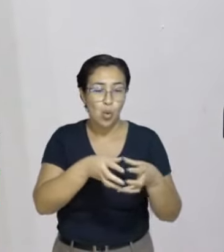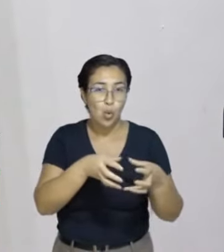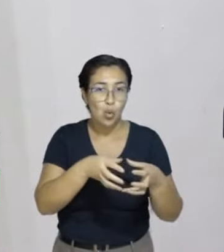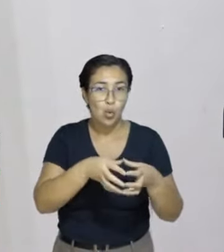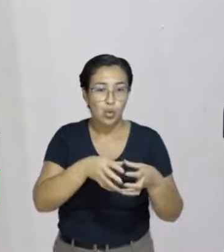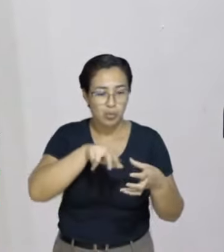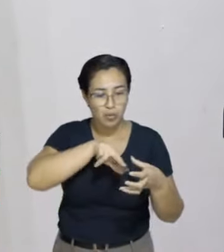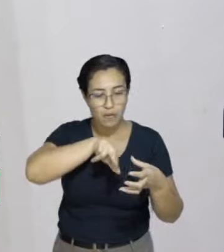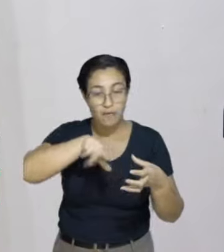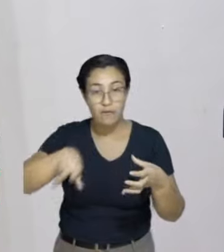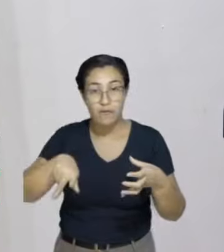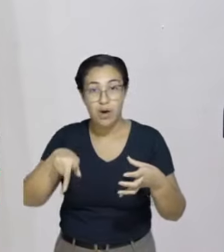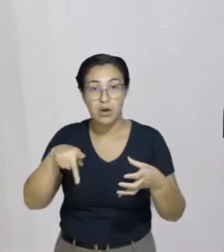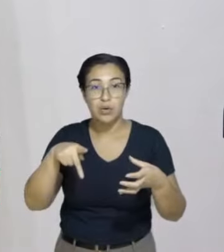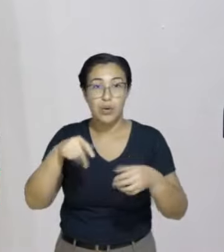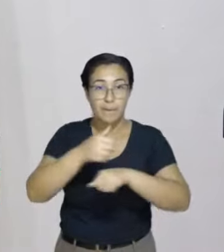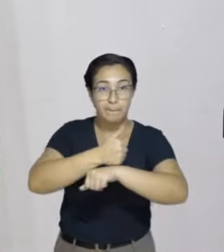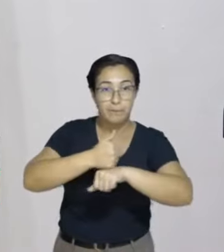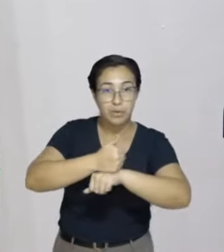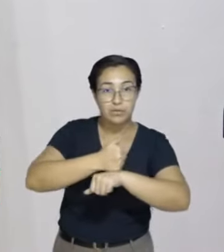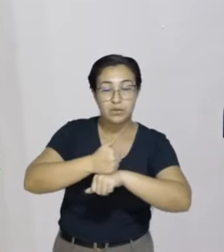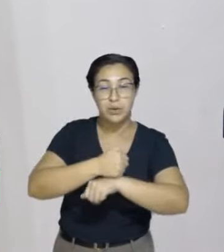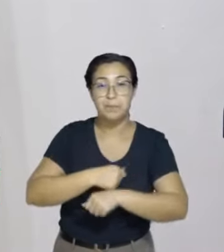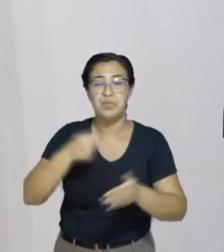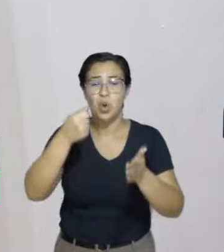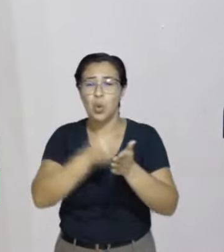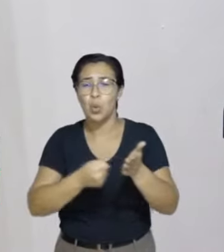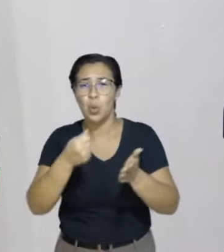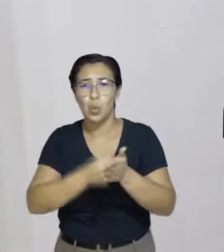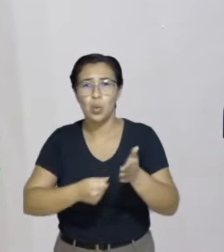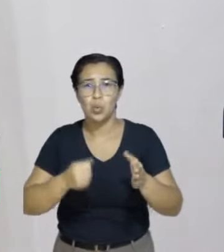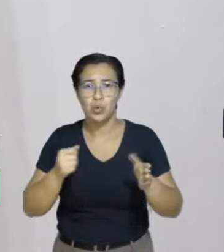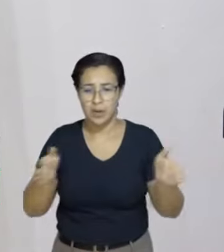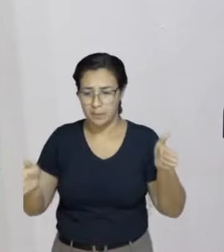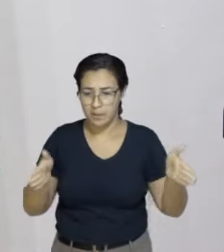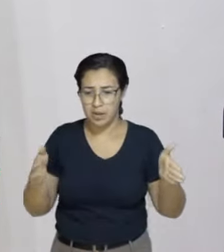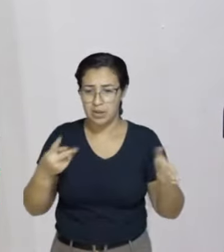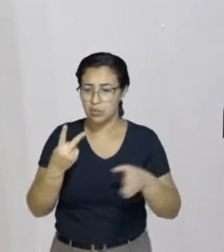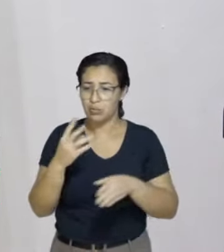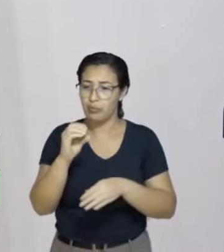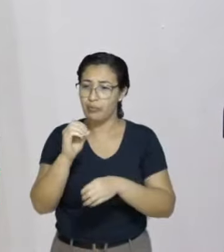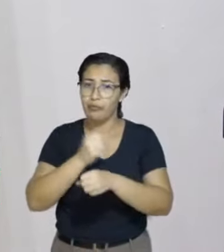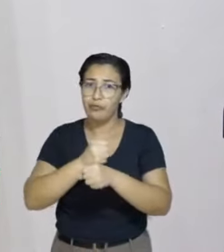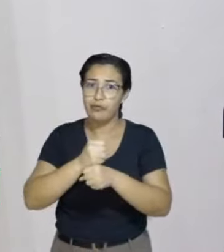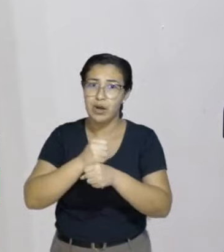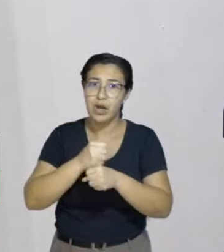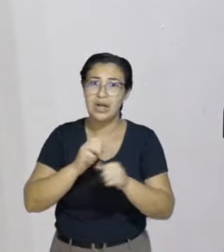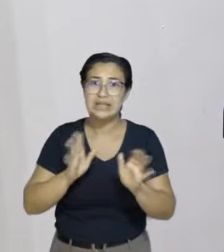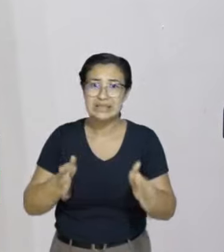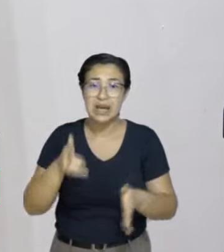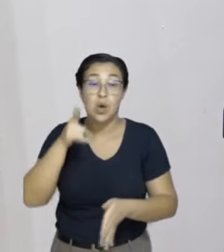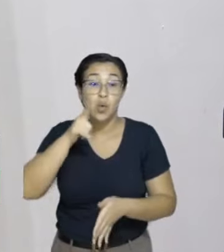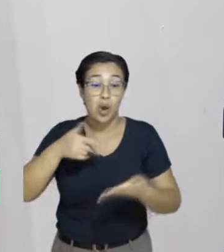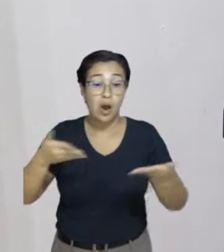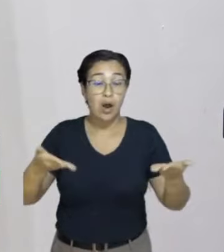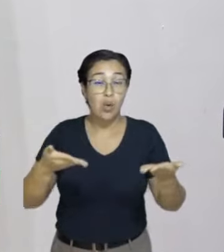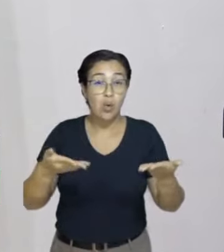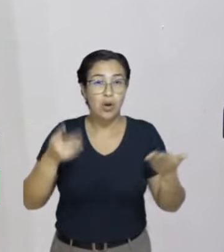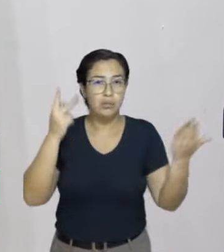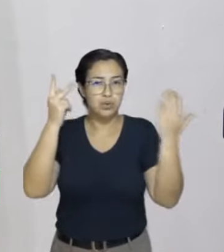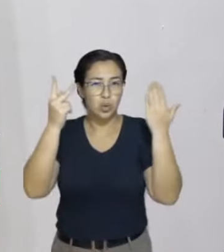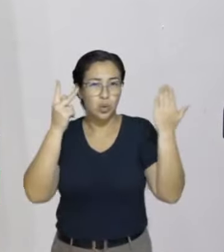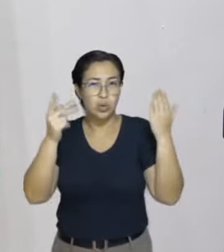multiprofissionais. Uma luta que levou mais de 20 anos para ser alcançada. A psicologia e o